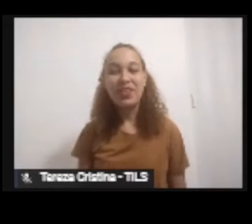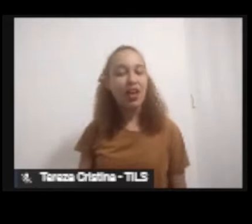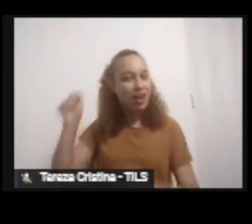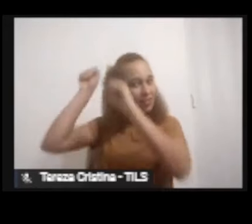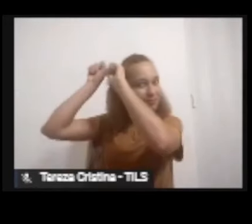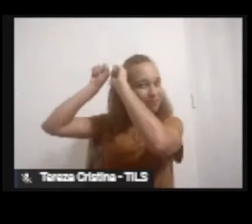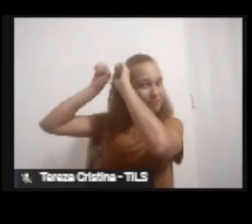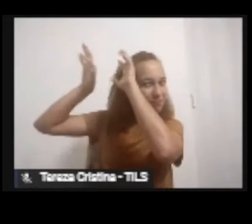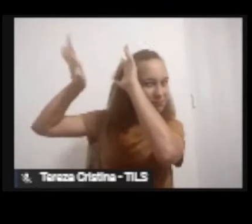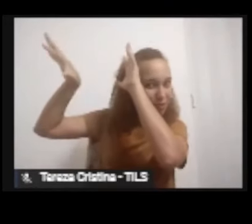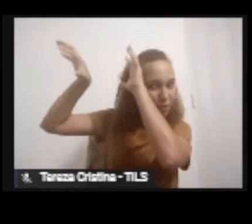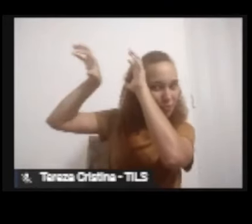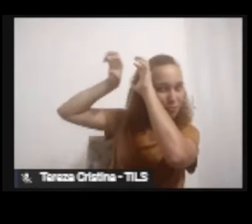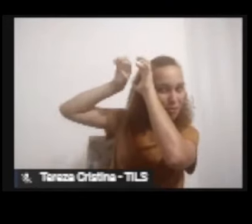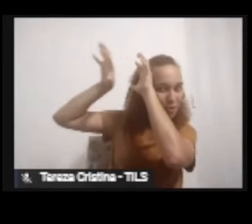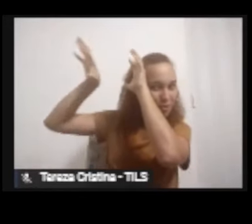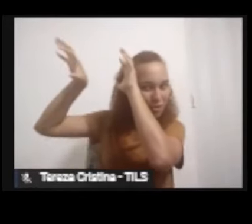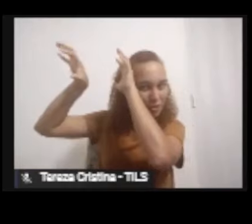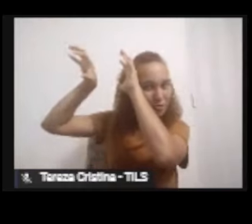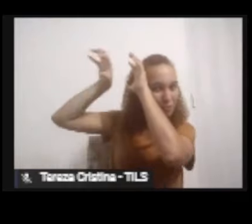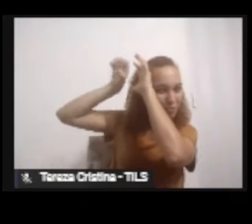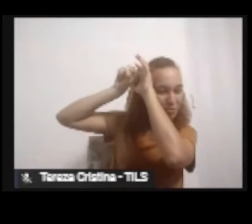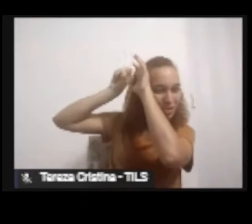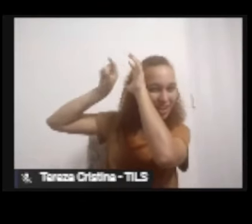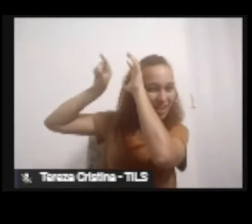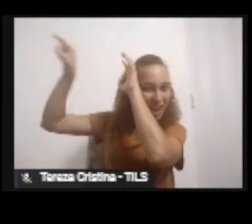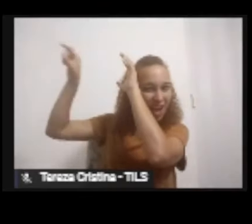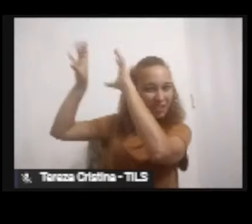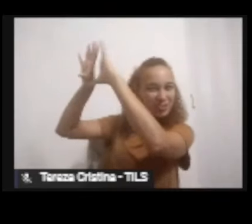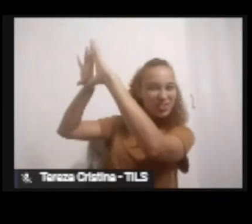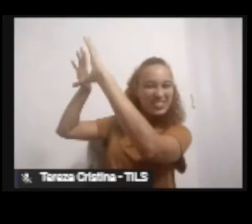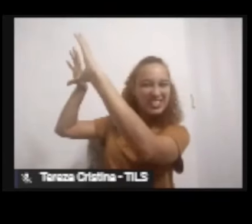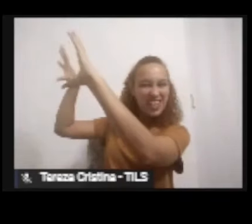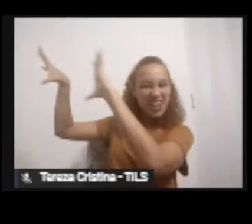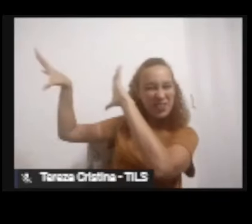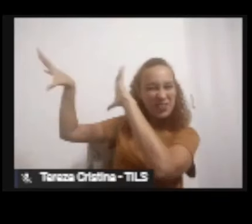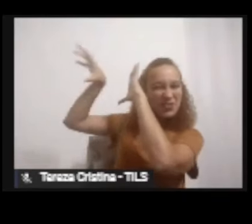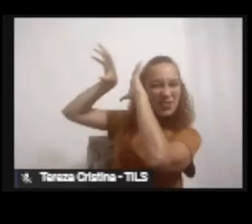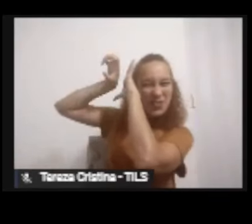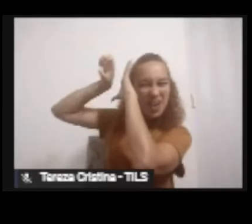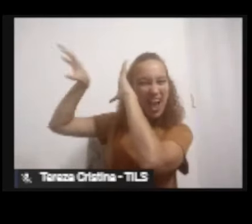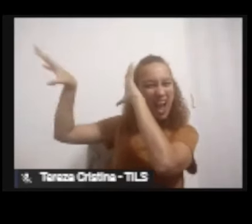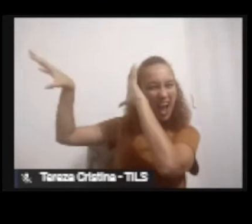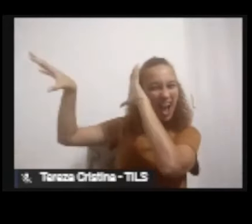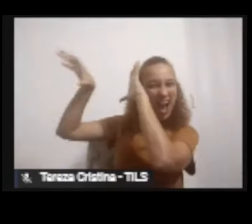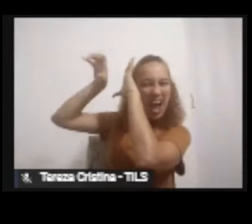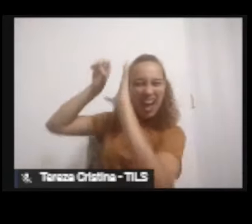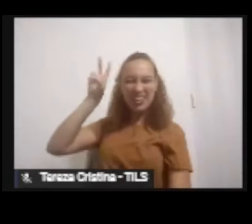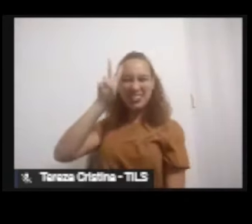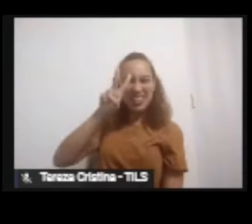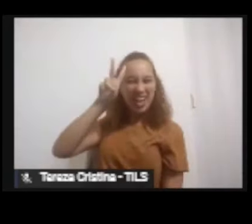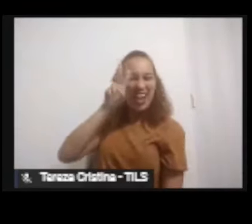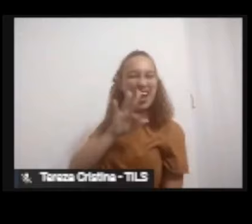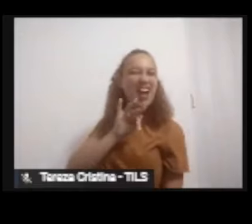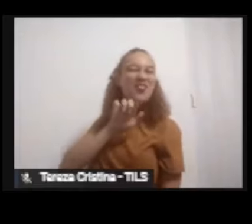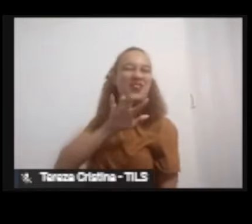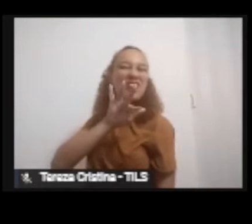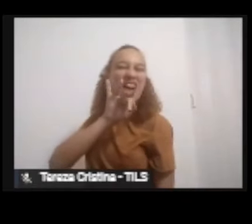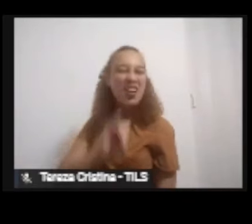Antena que pro céu aponta! Capte uma história que a Fafá conta!